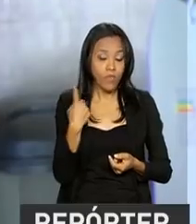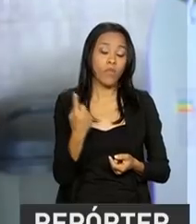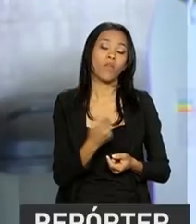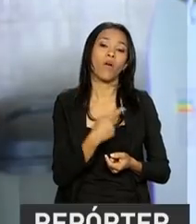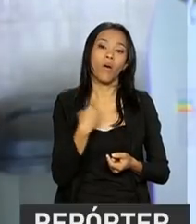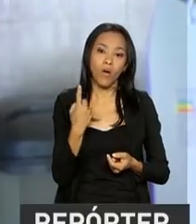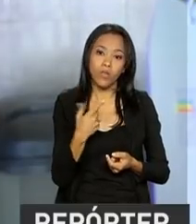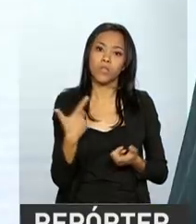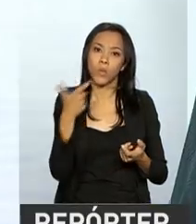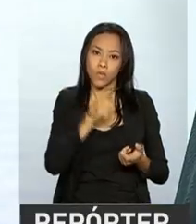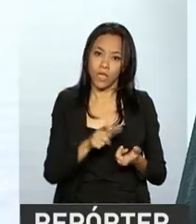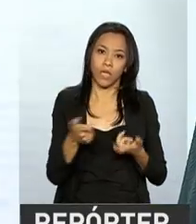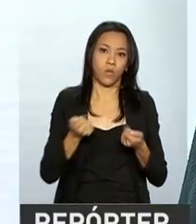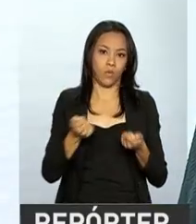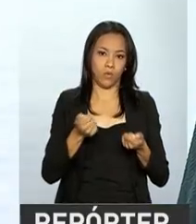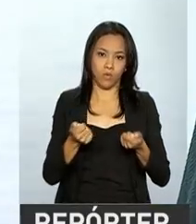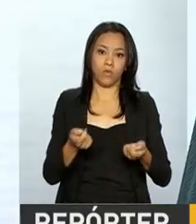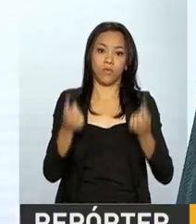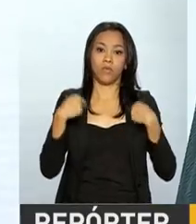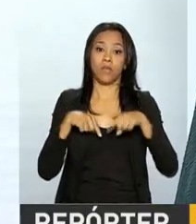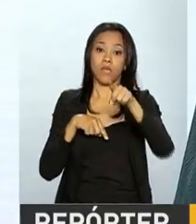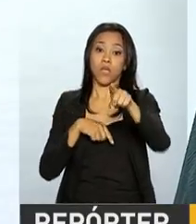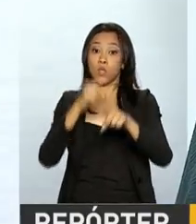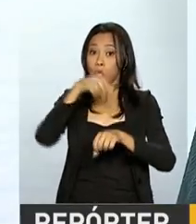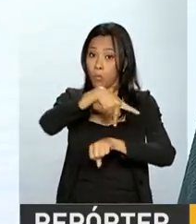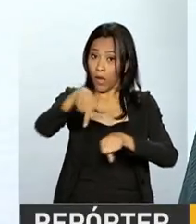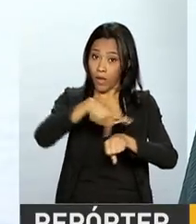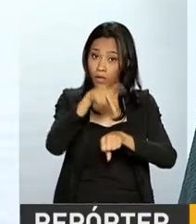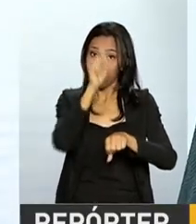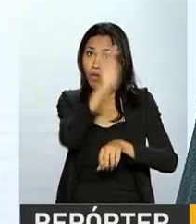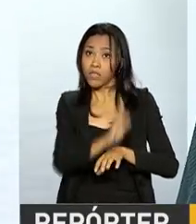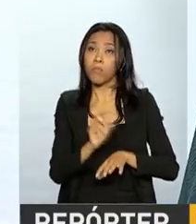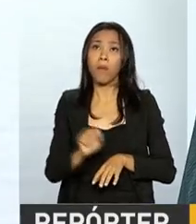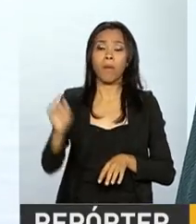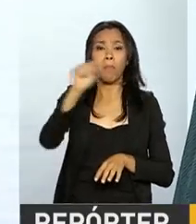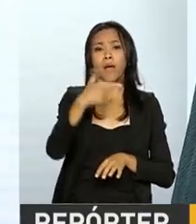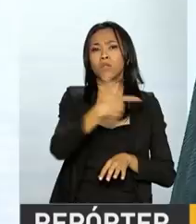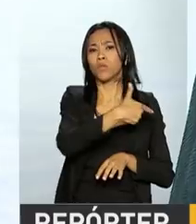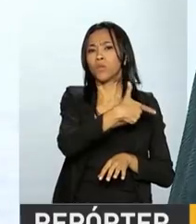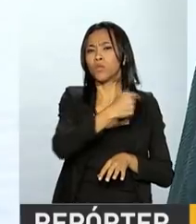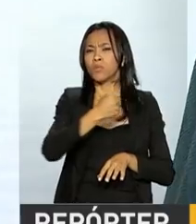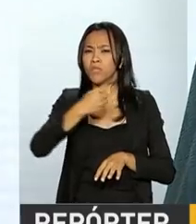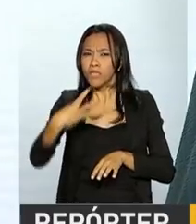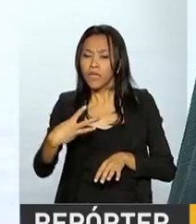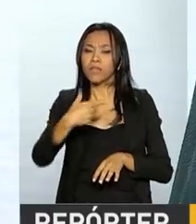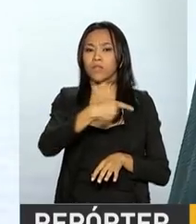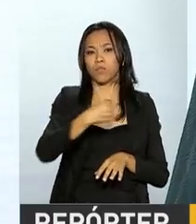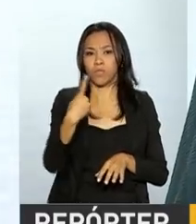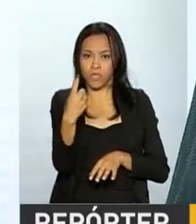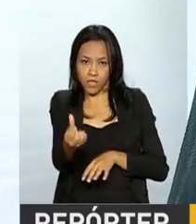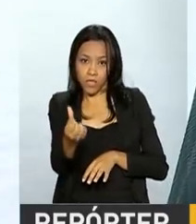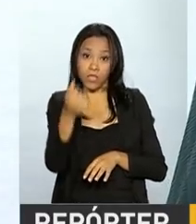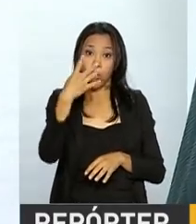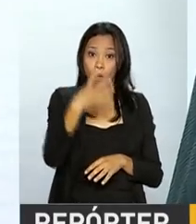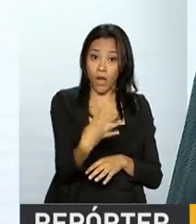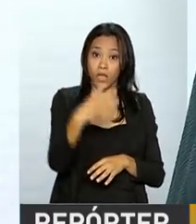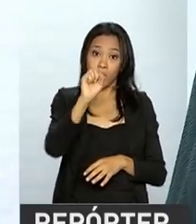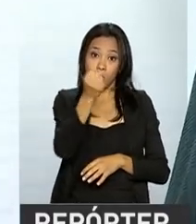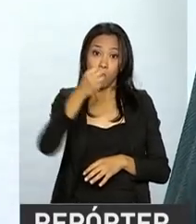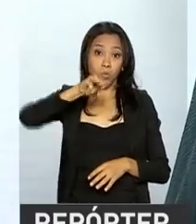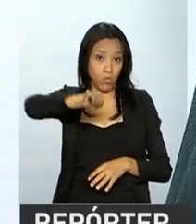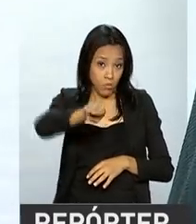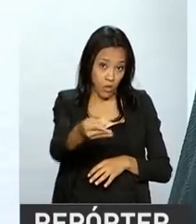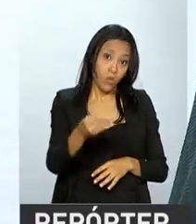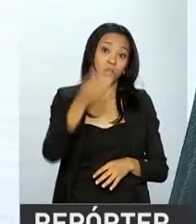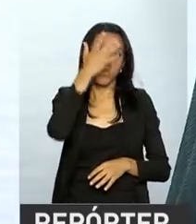consegue assim economizar. Em todo o país, entre 2013 e 2016, 48 milhões de pessoas